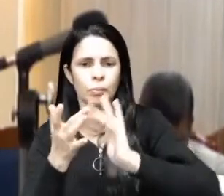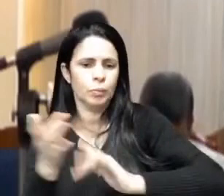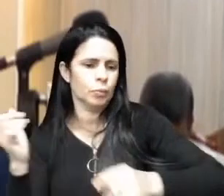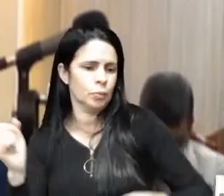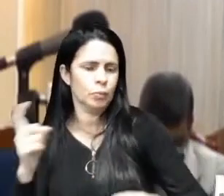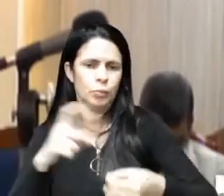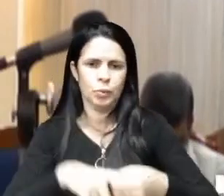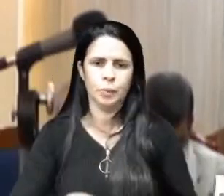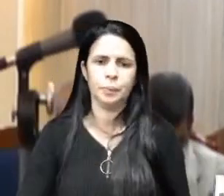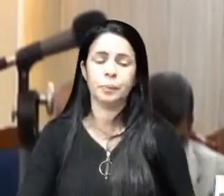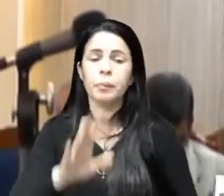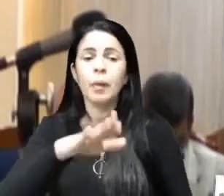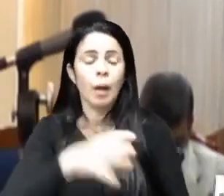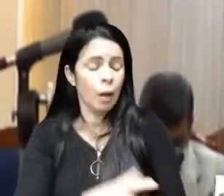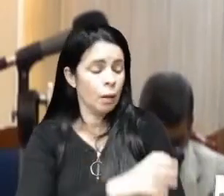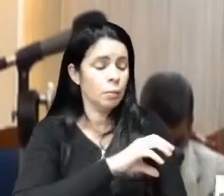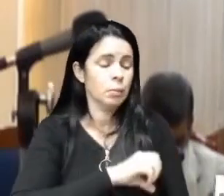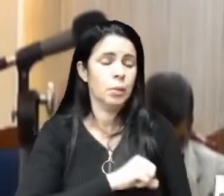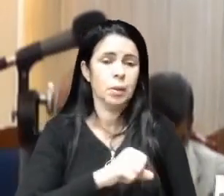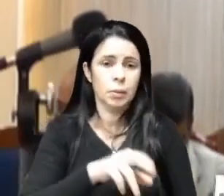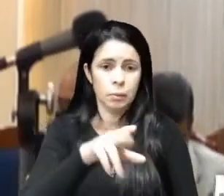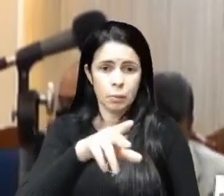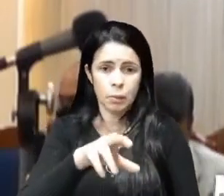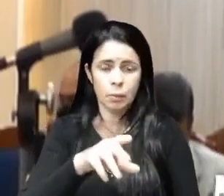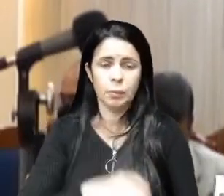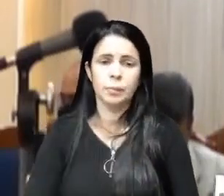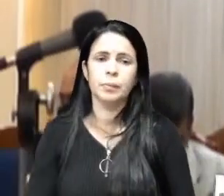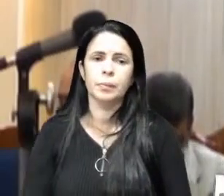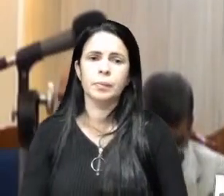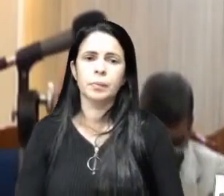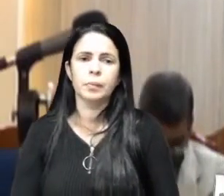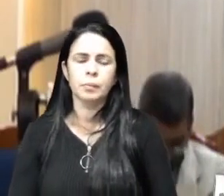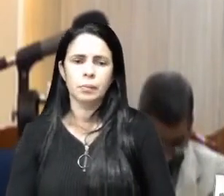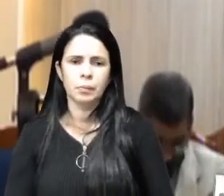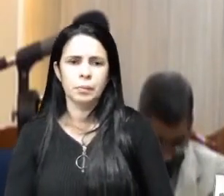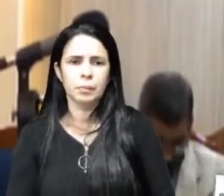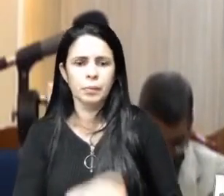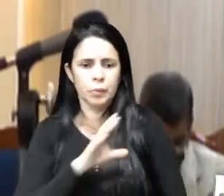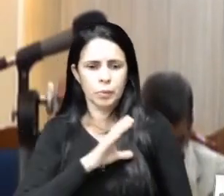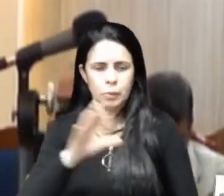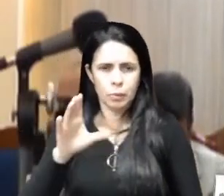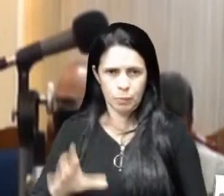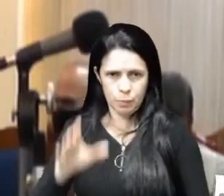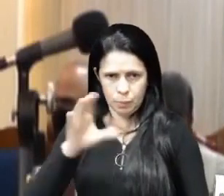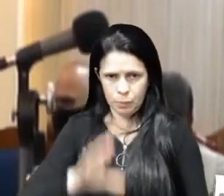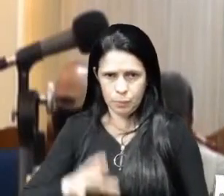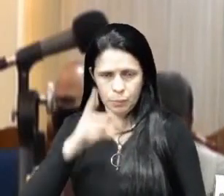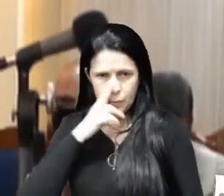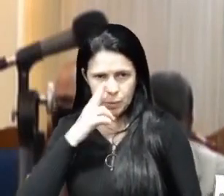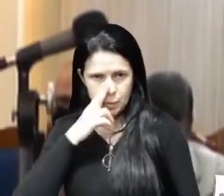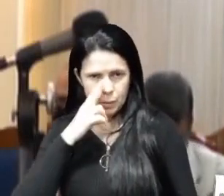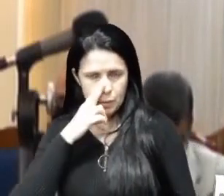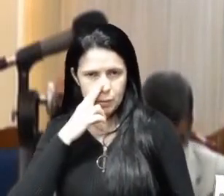os cristãos primitivos, eles viviam como que na ponta dos pés,